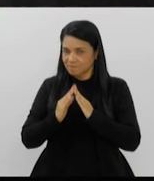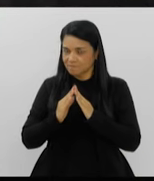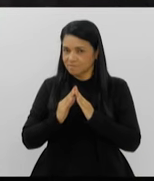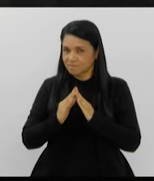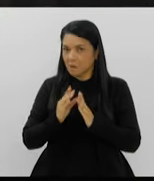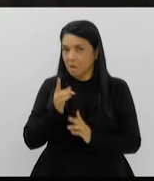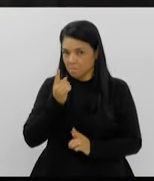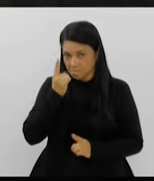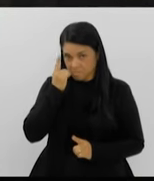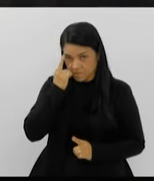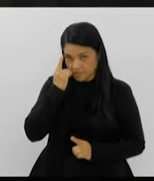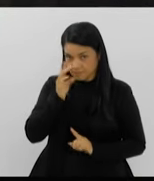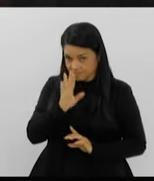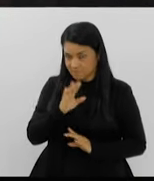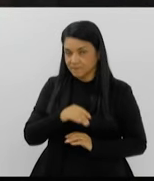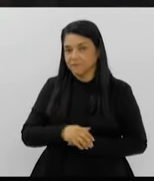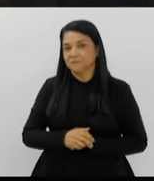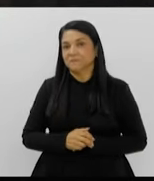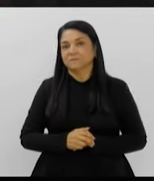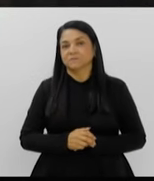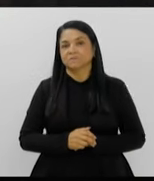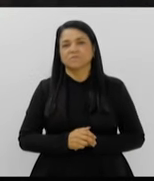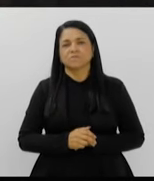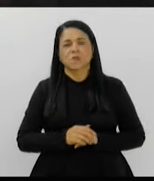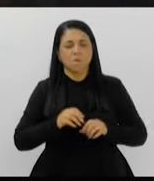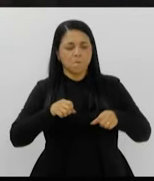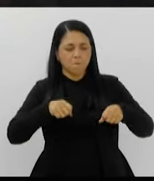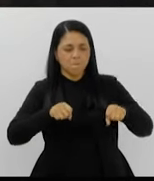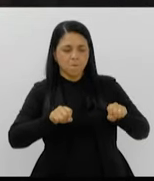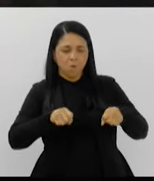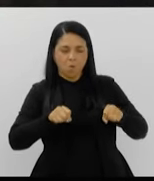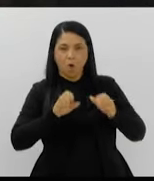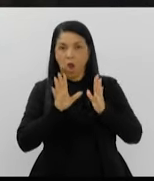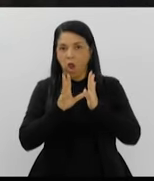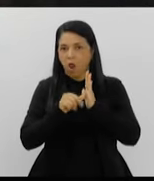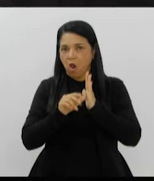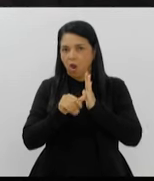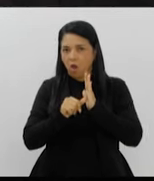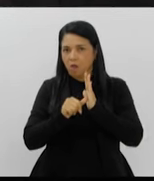situação. Você tem a sua moto roubada